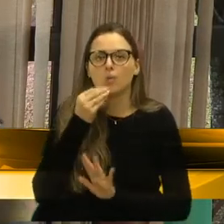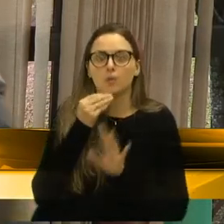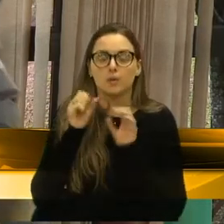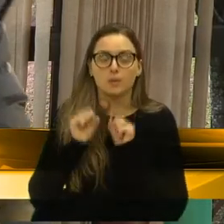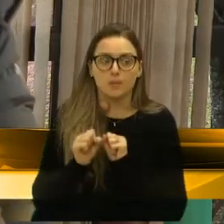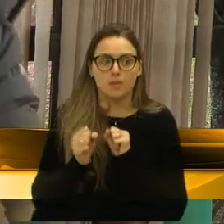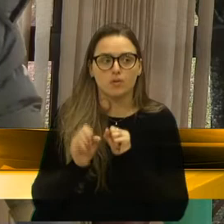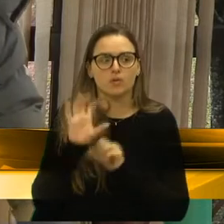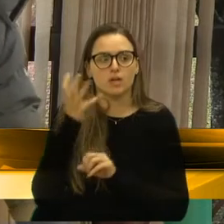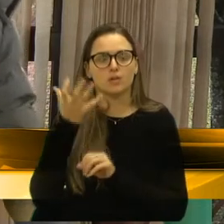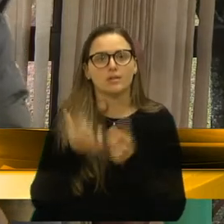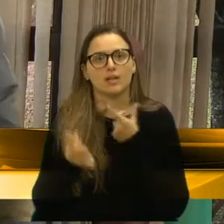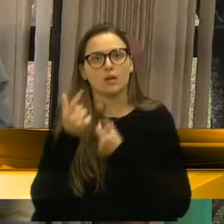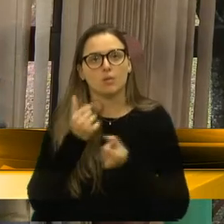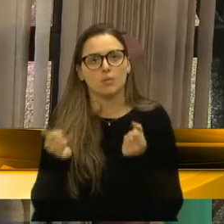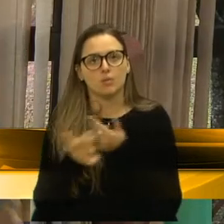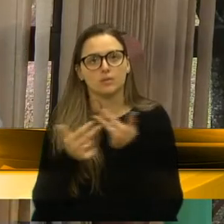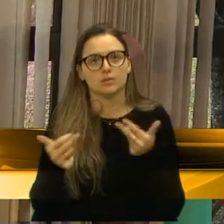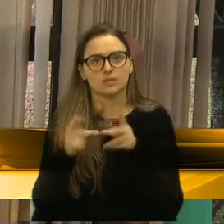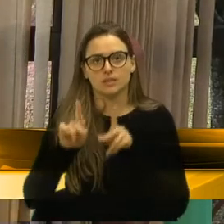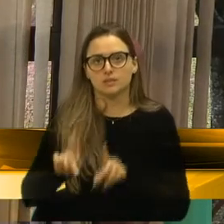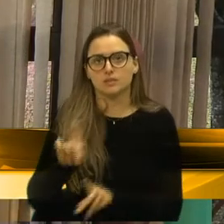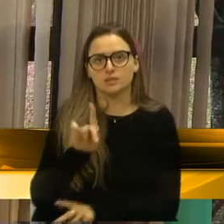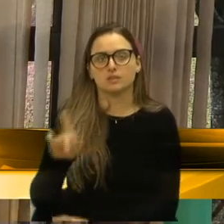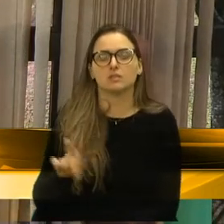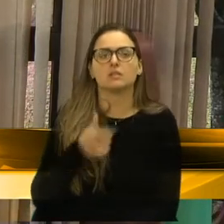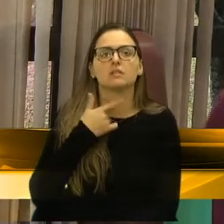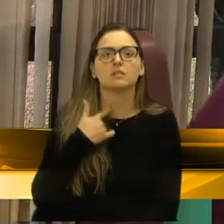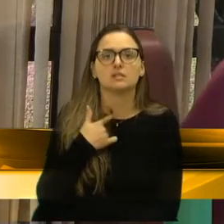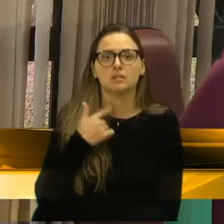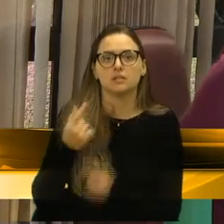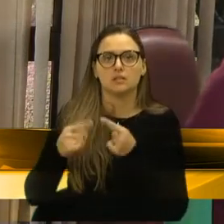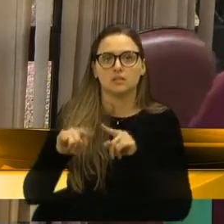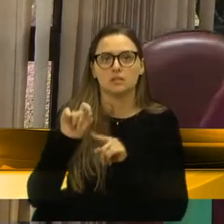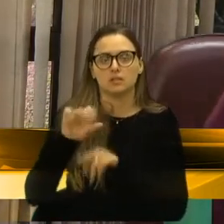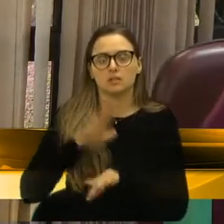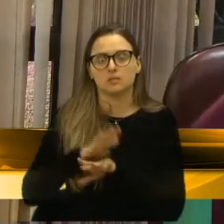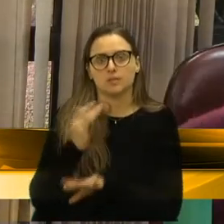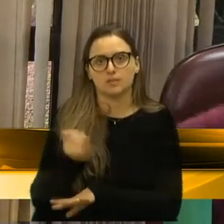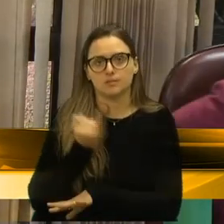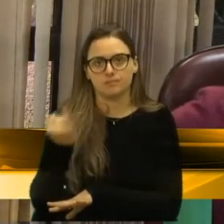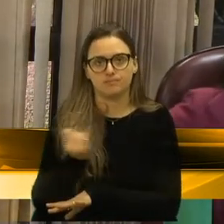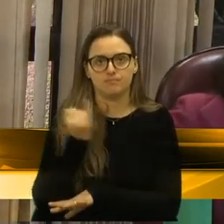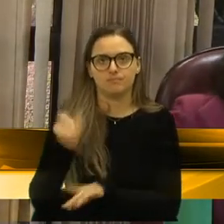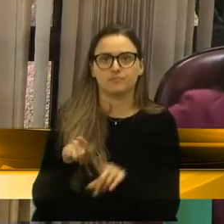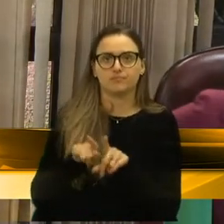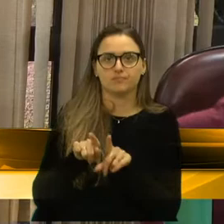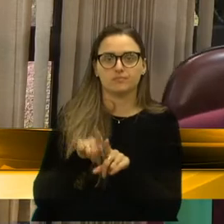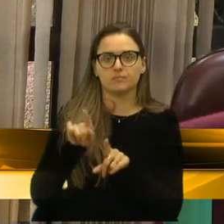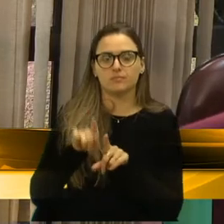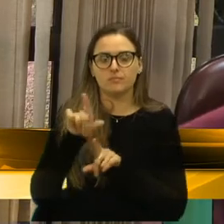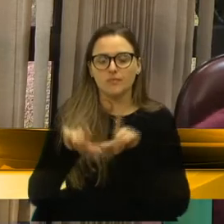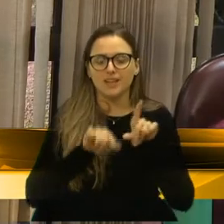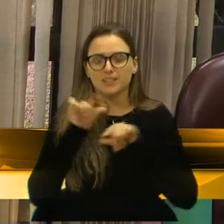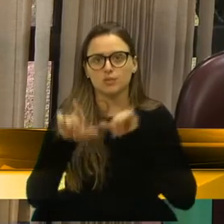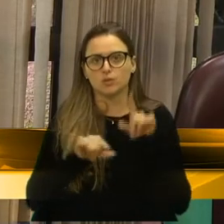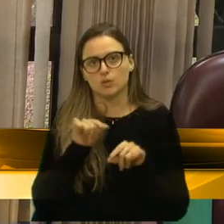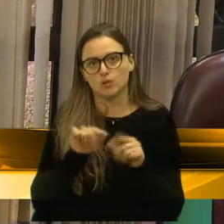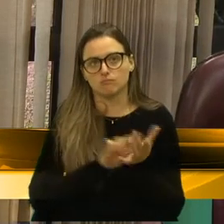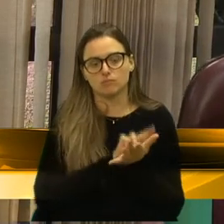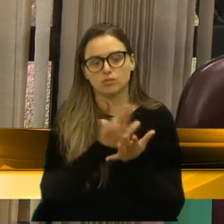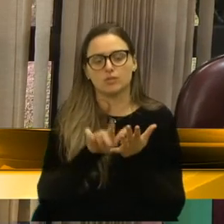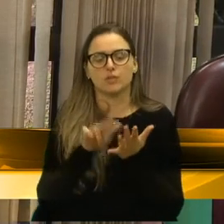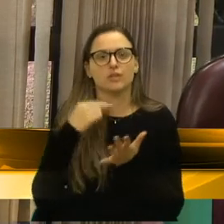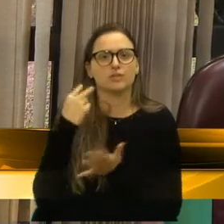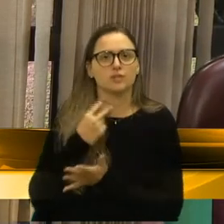aqui que não que não sejam de alguns agrados mas o mais importante disso tudo também se torna uma opção nesse momento vários